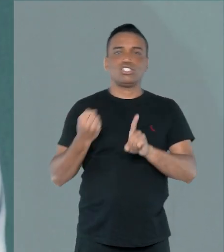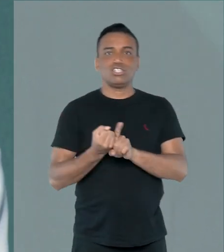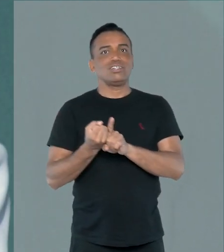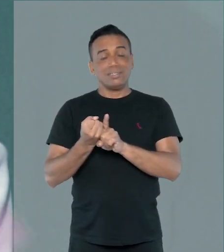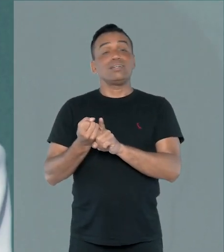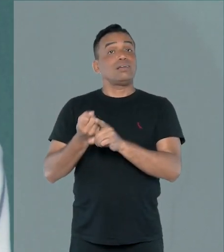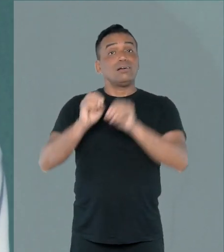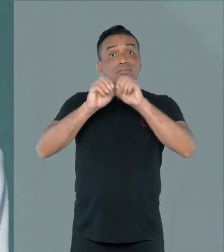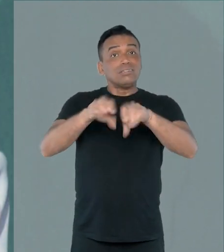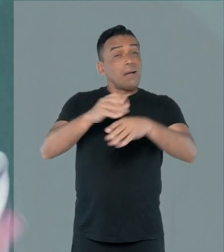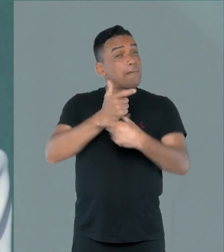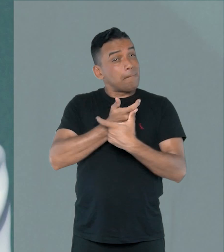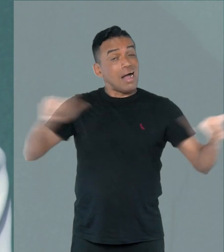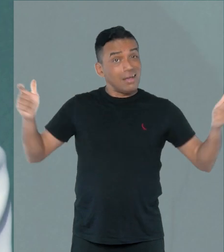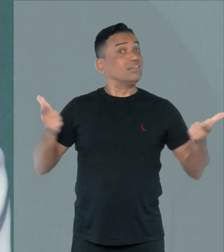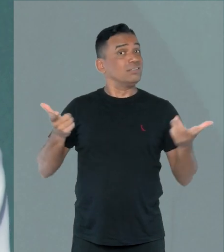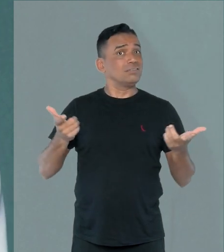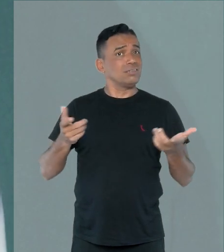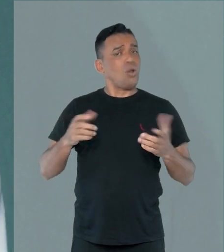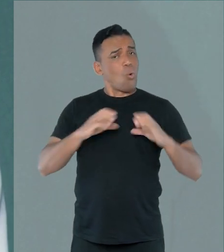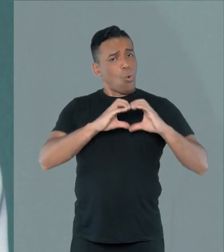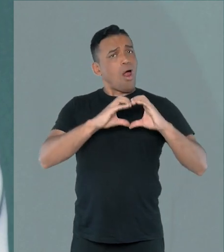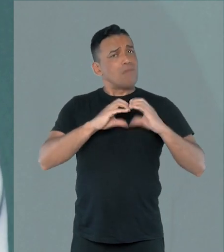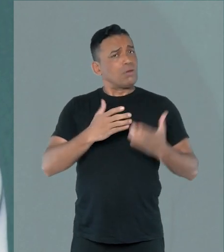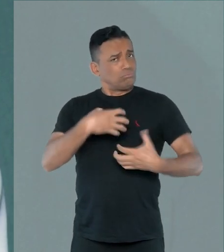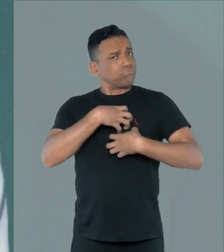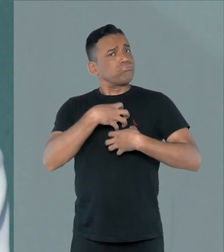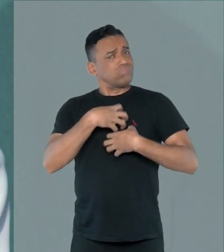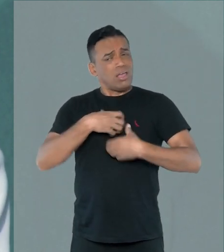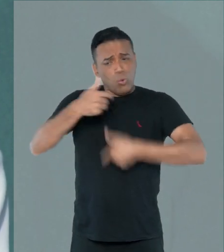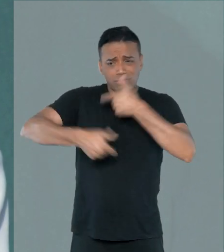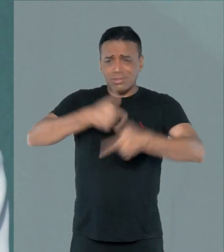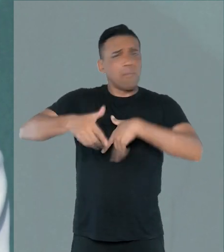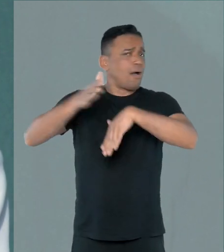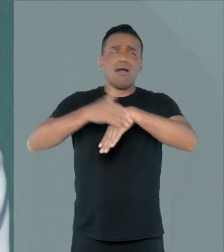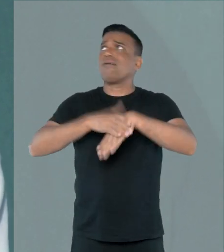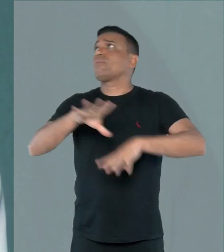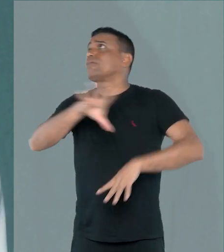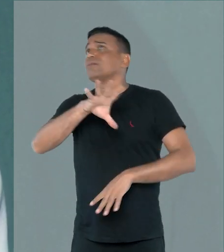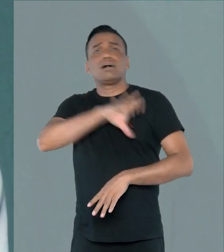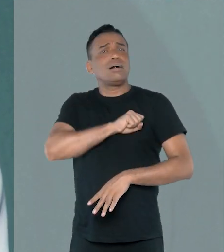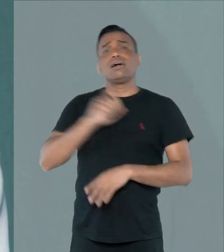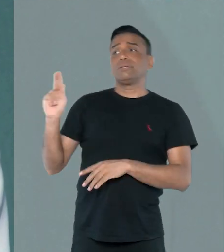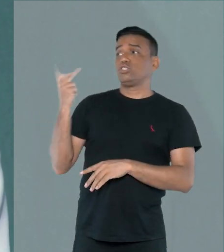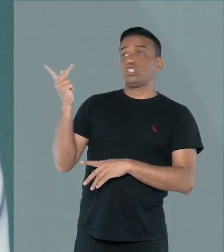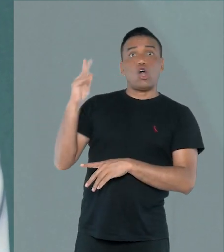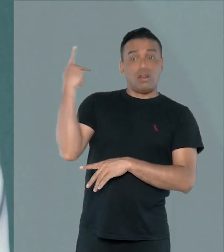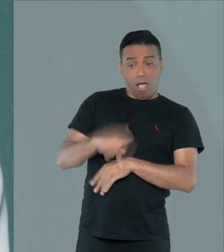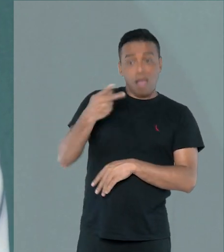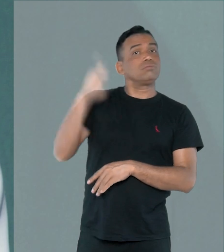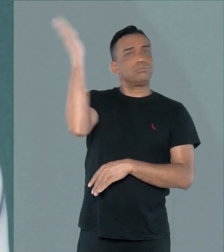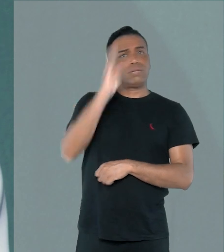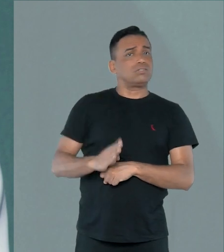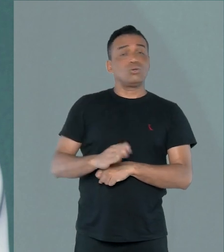aí. Obrigada, mas é verdade. Falo de coração, porque eu trabalho muito, porque eu amo o que eu faço, e eu amo a história do Brasil, e eu